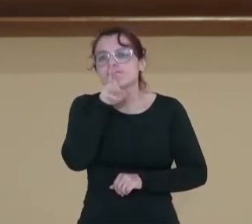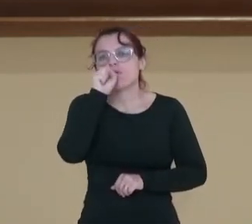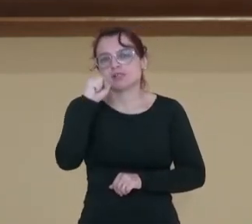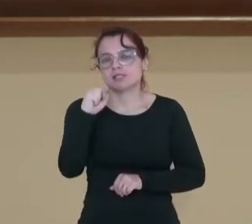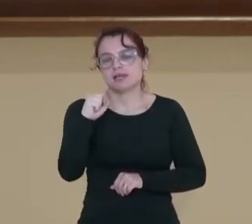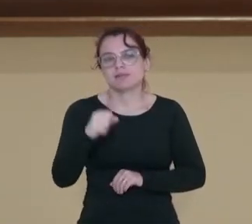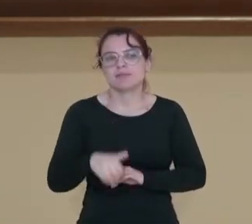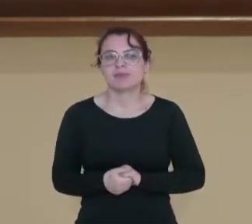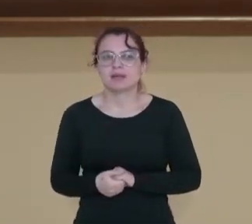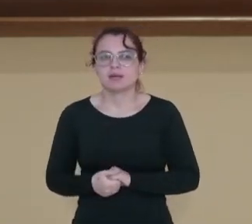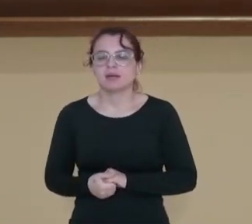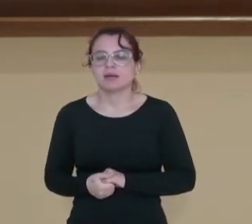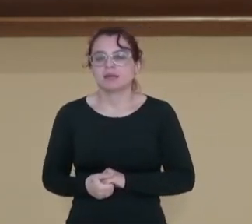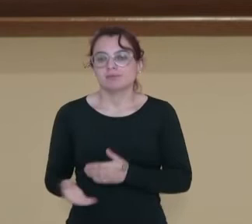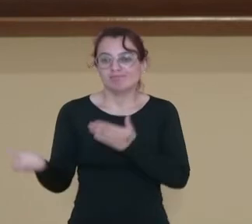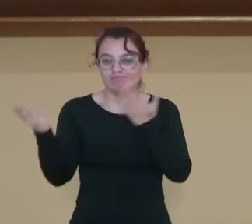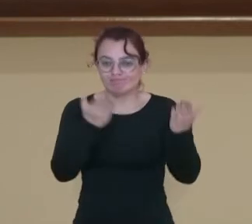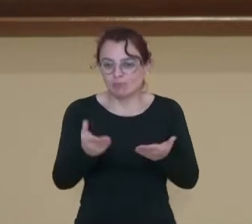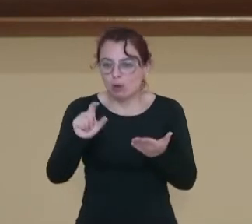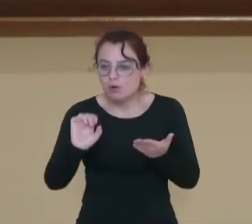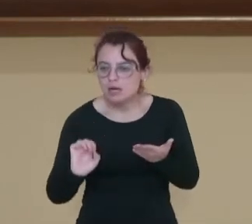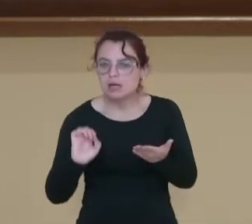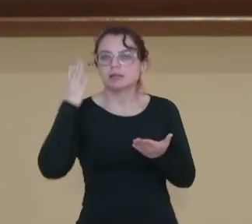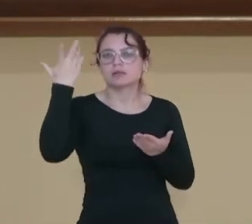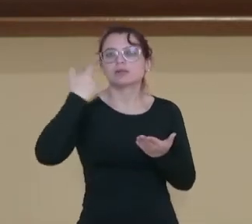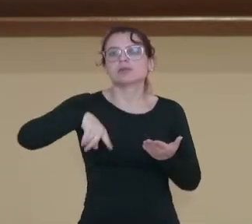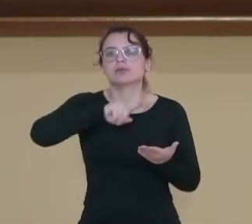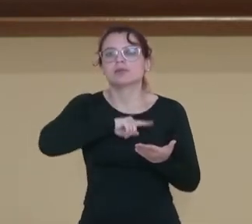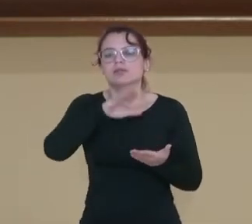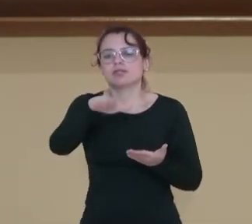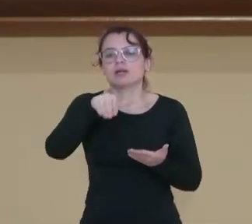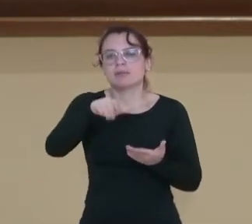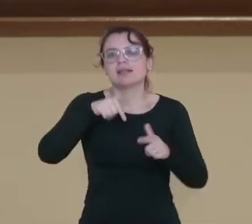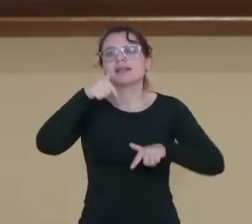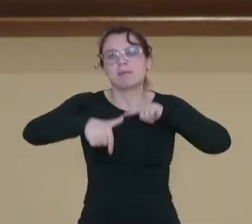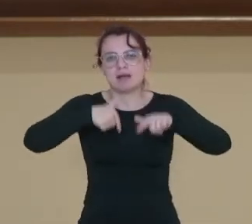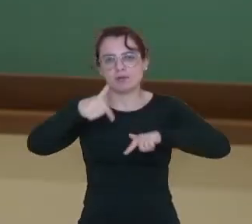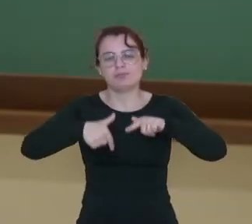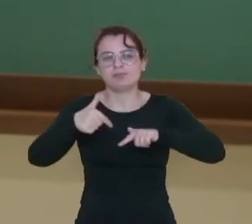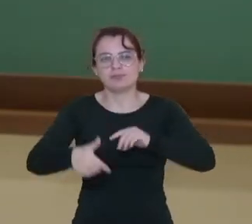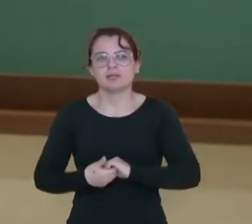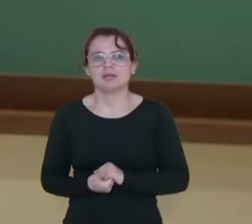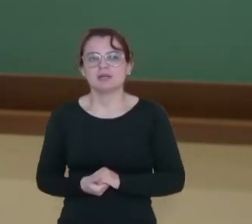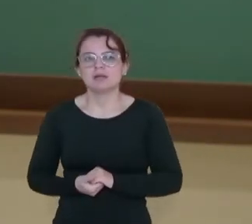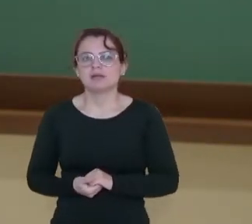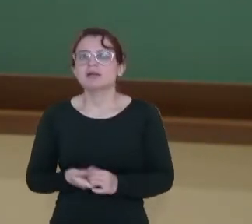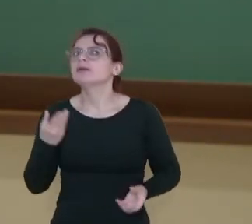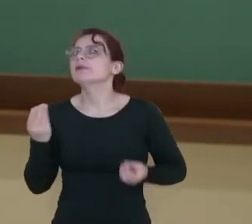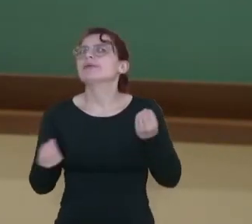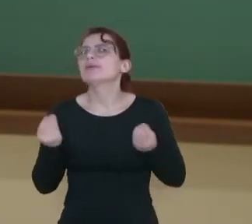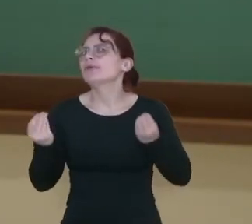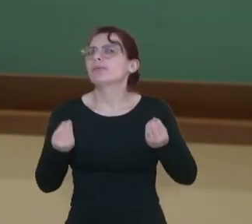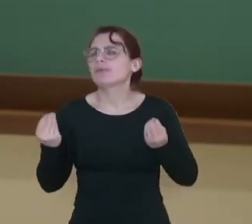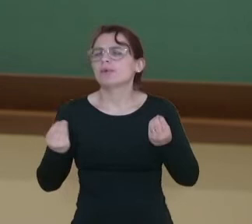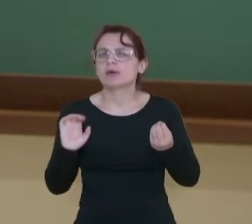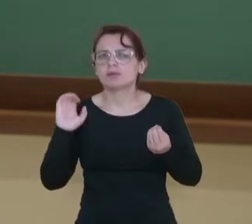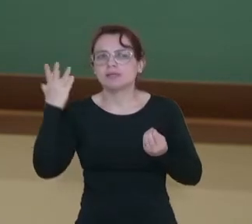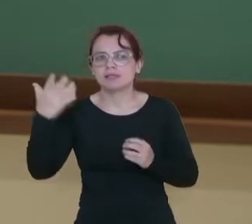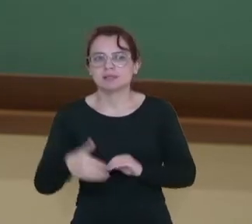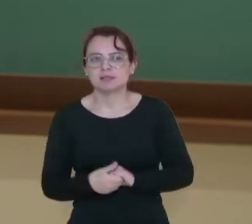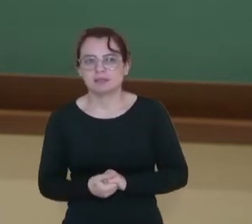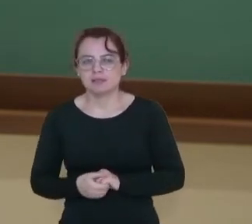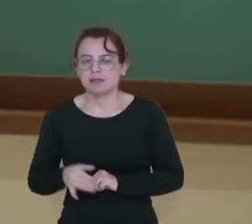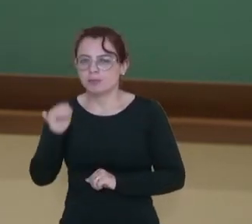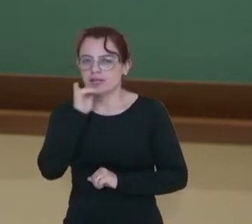E esse fato, este evento, nós chamamos de trabalho em física. Como é que funciona isso? Imagine você que você